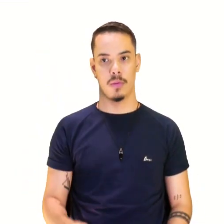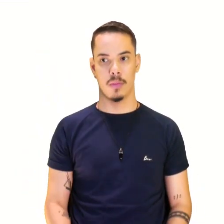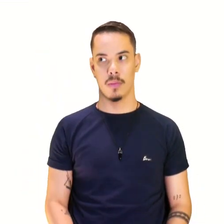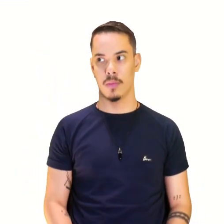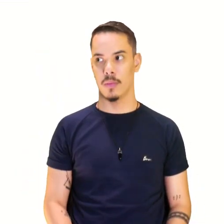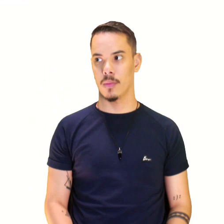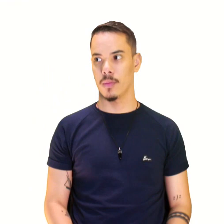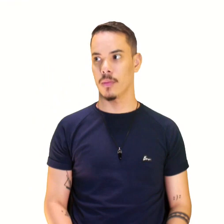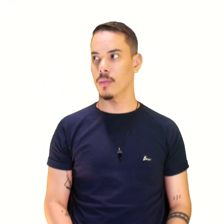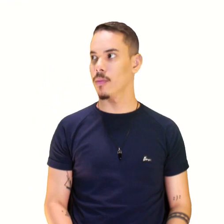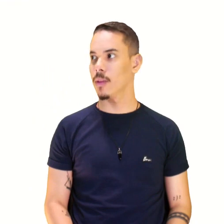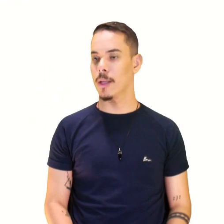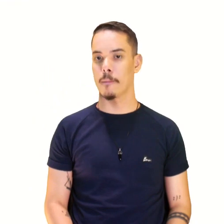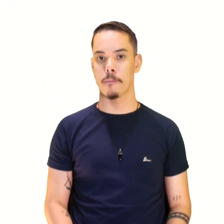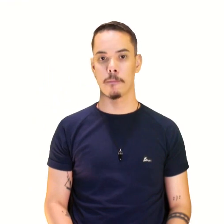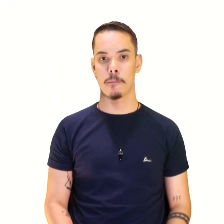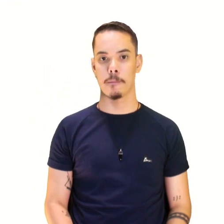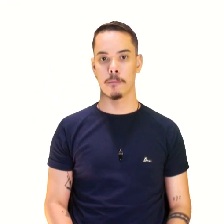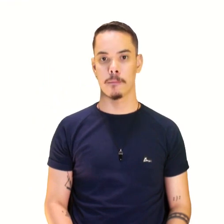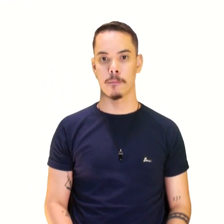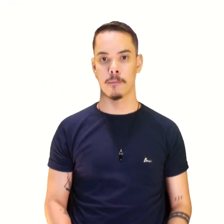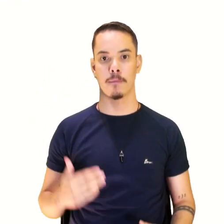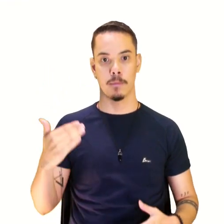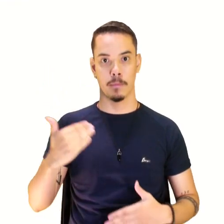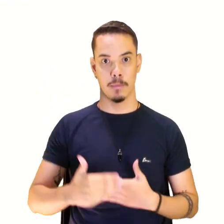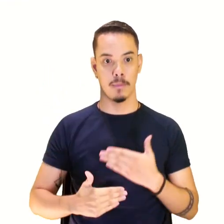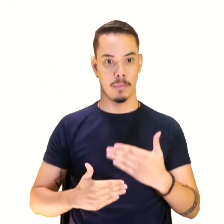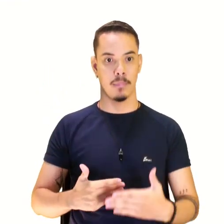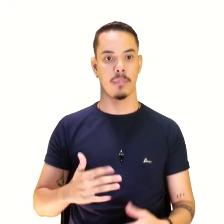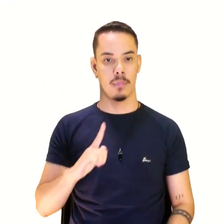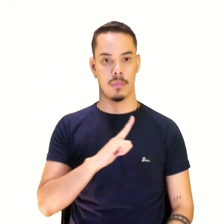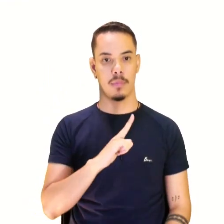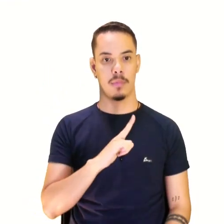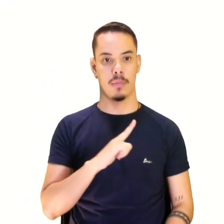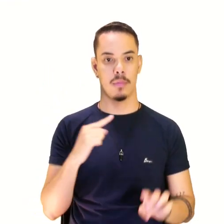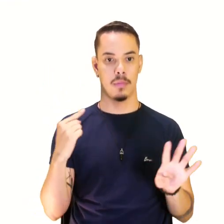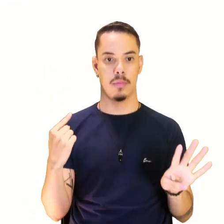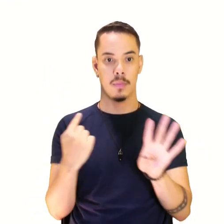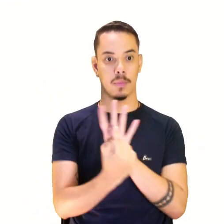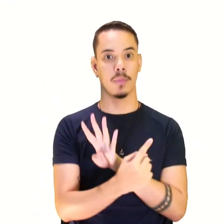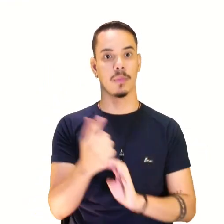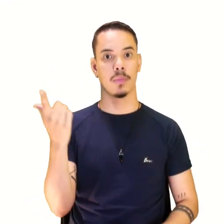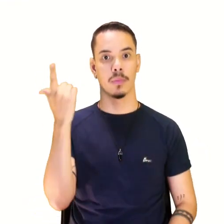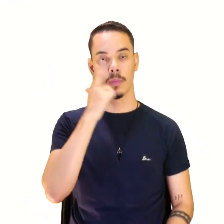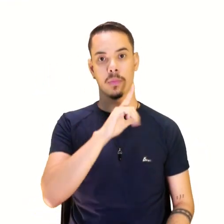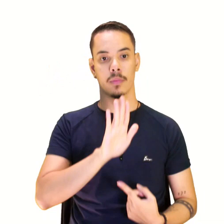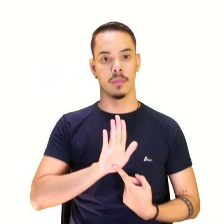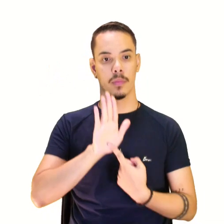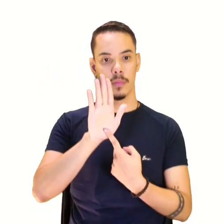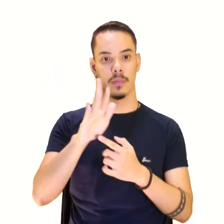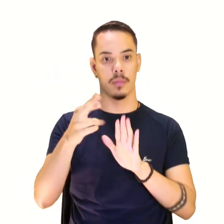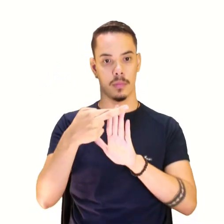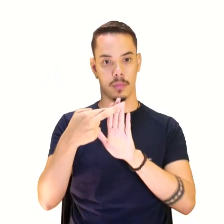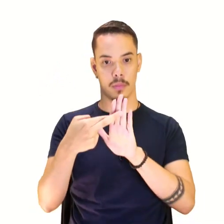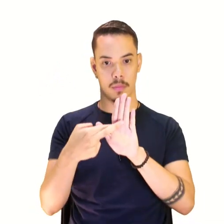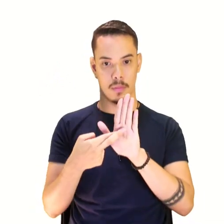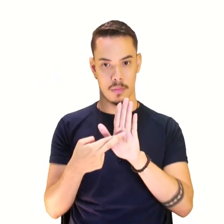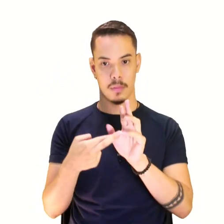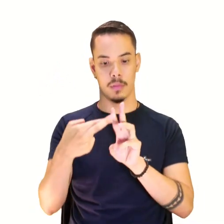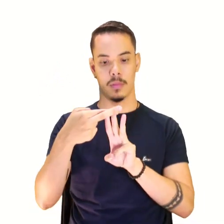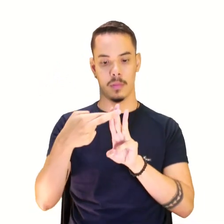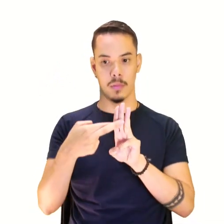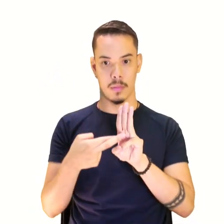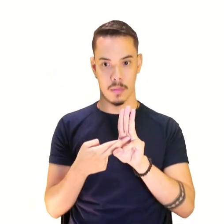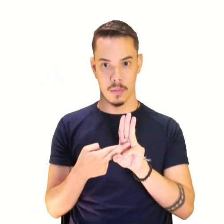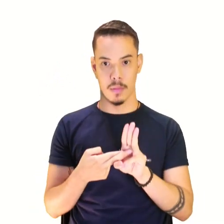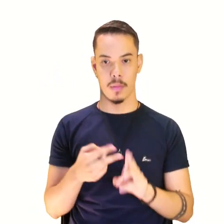Vamos lá? Vamos lá, então. No passo a passo, a gente tem 4 passos que conseguem demonstrar a resolução de uma regra de 3. Então, vamos lá,